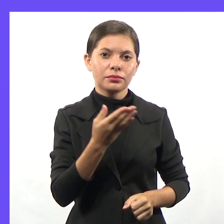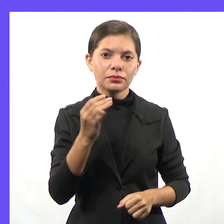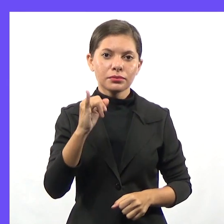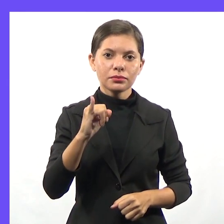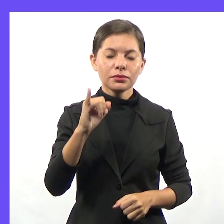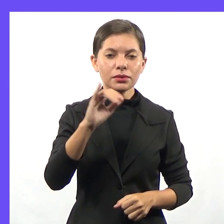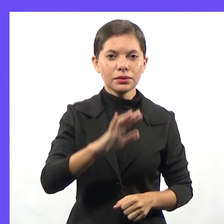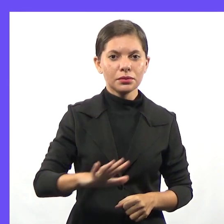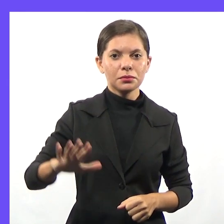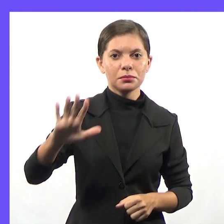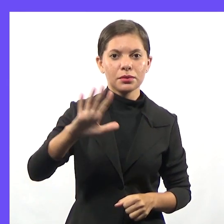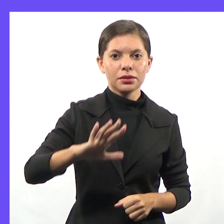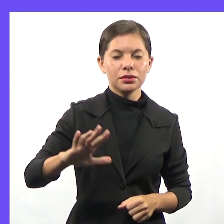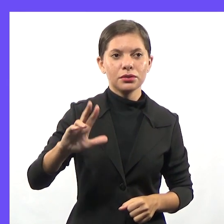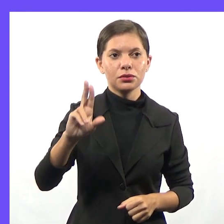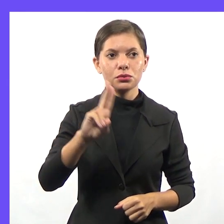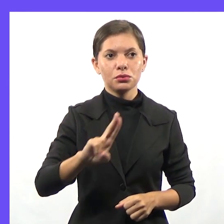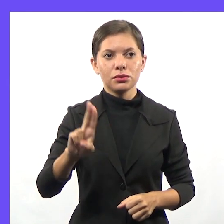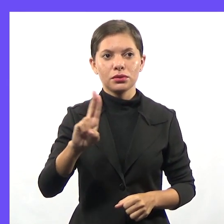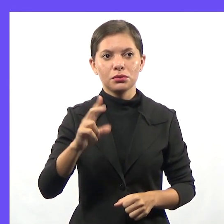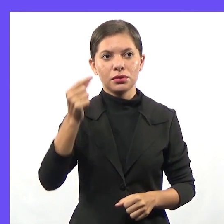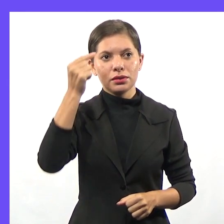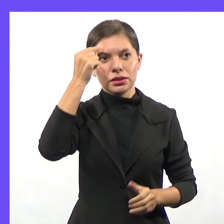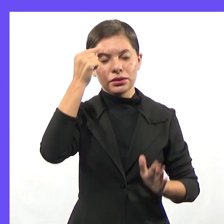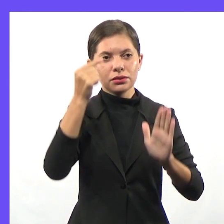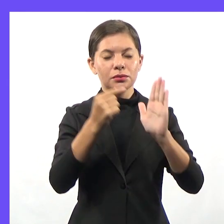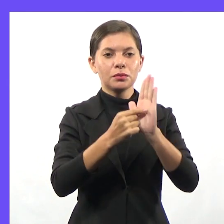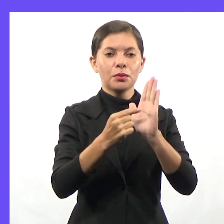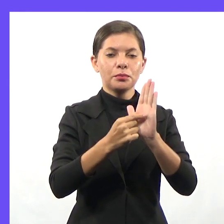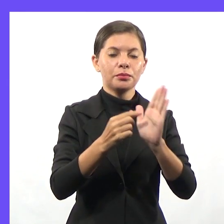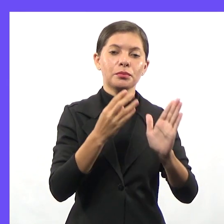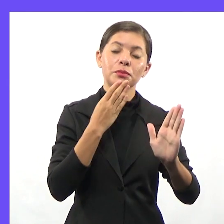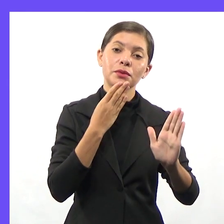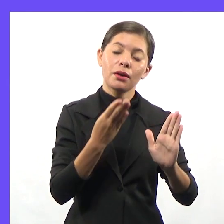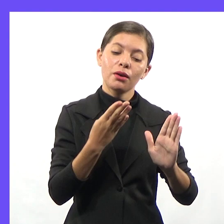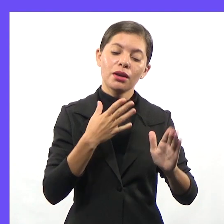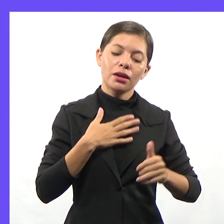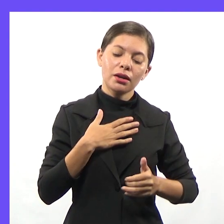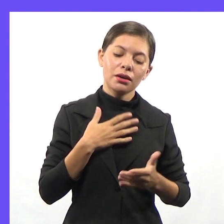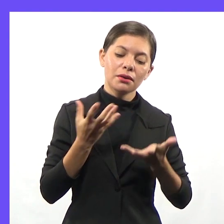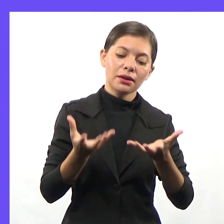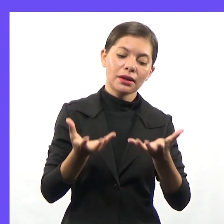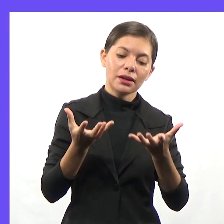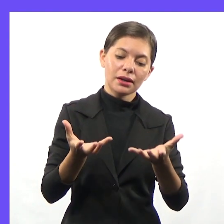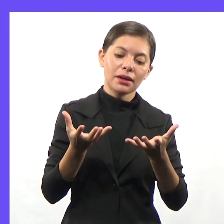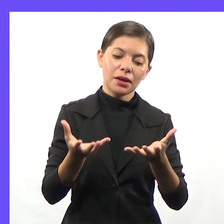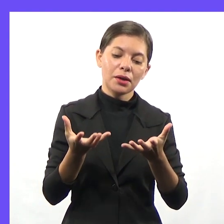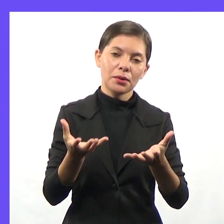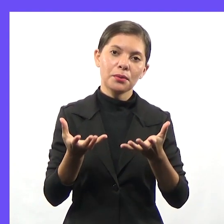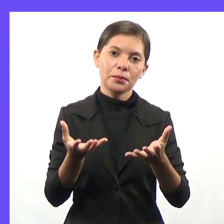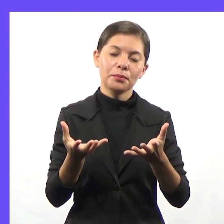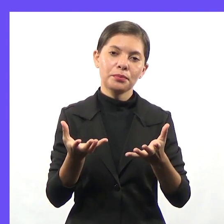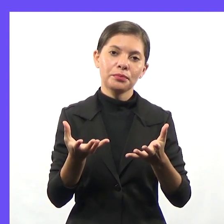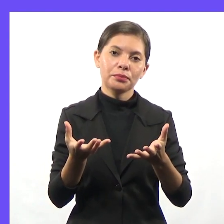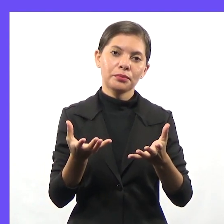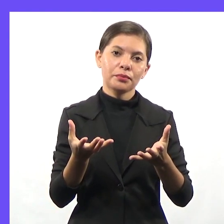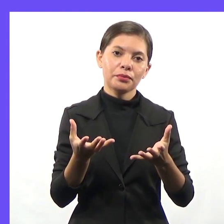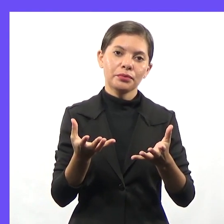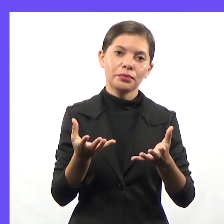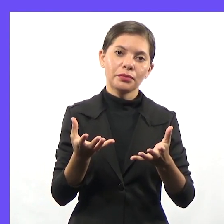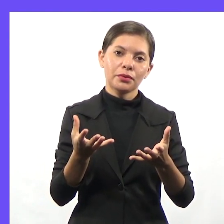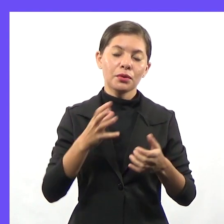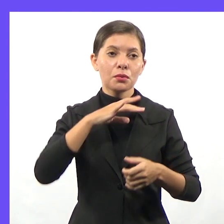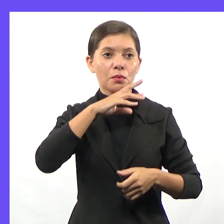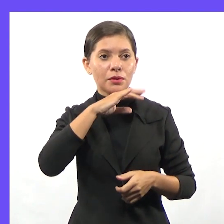um pato com cabeça de abacaxi. Ele vai desenhar um pato com cabeça de abacaxi. Ele vai construir a partir de comandos. Ele faz